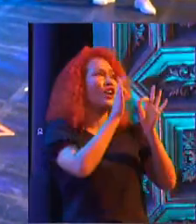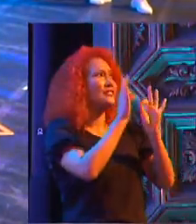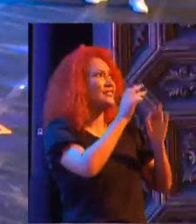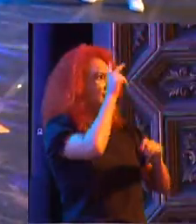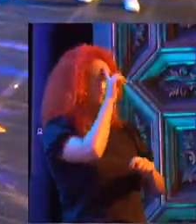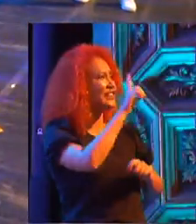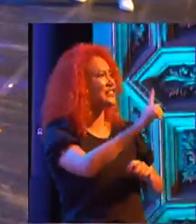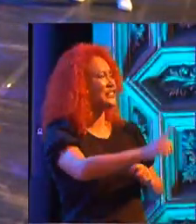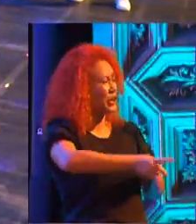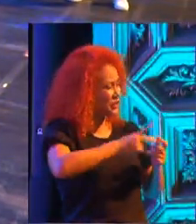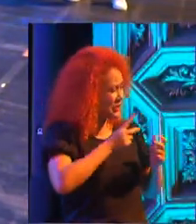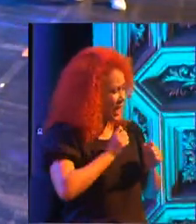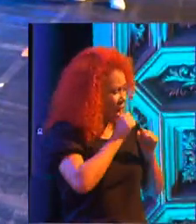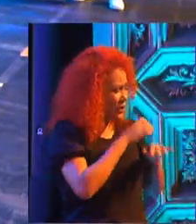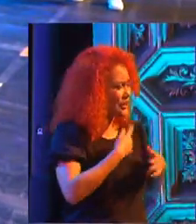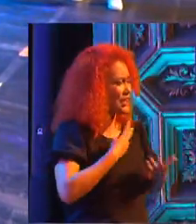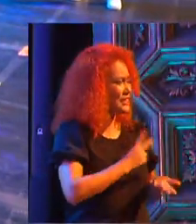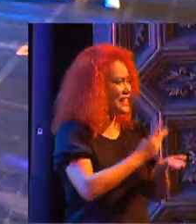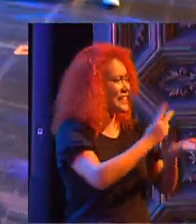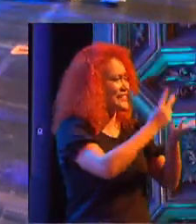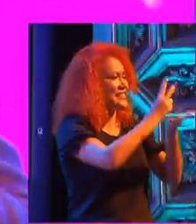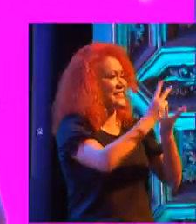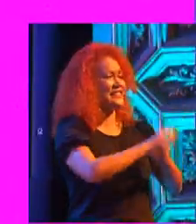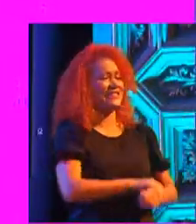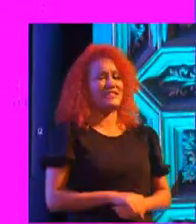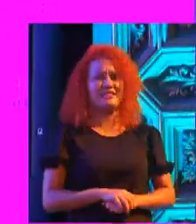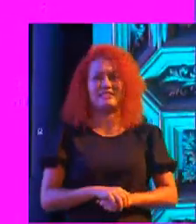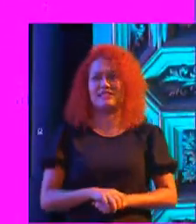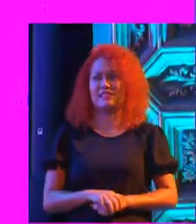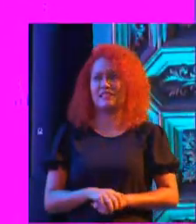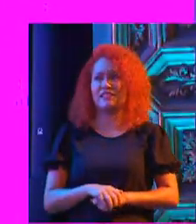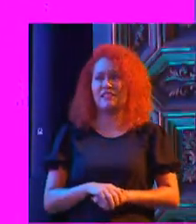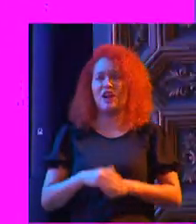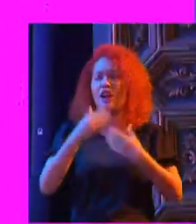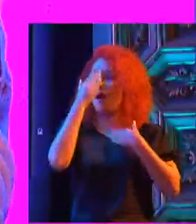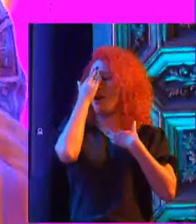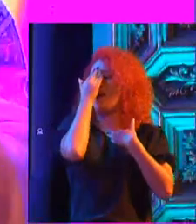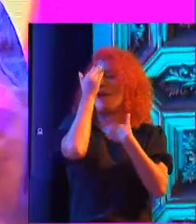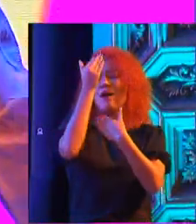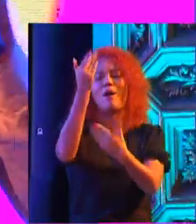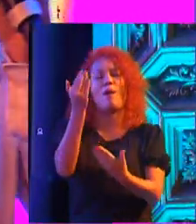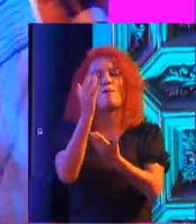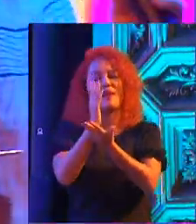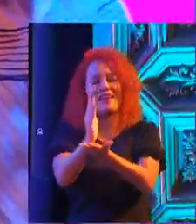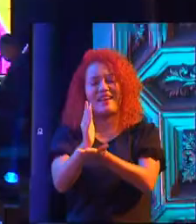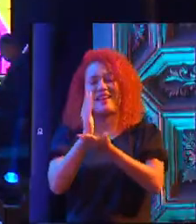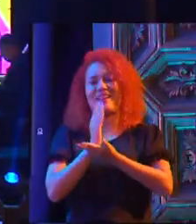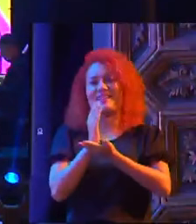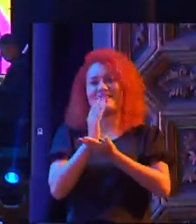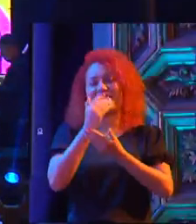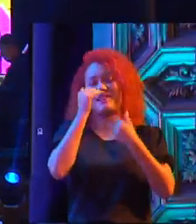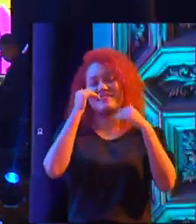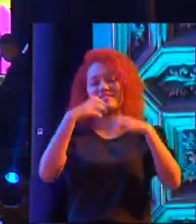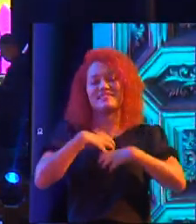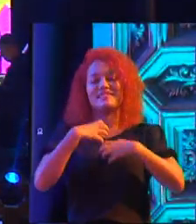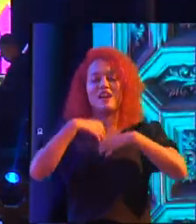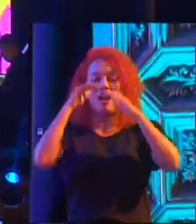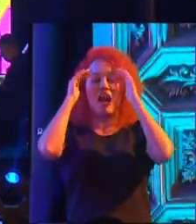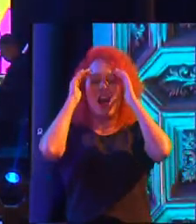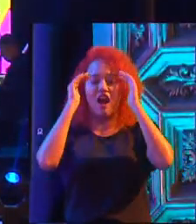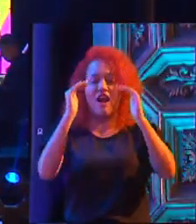grande profecia. Obrigado pelo presente, obrigado pela honra de ganhar esse prêmio. Parabéns, mano.